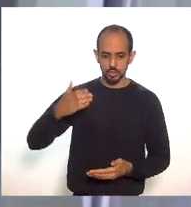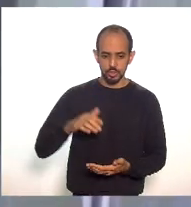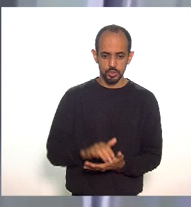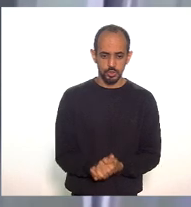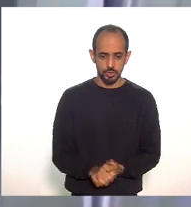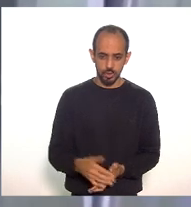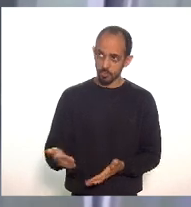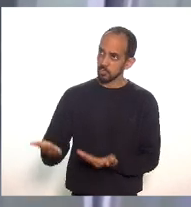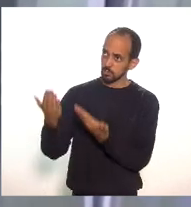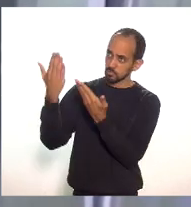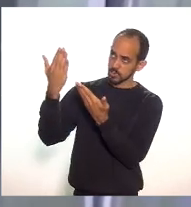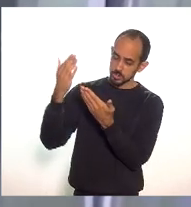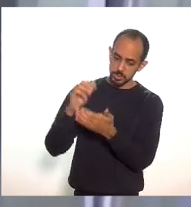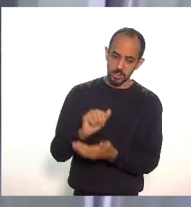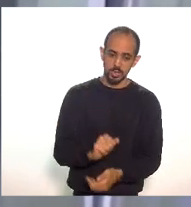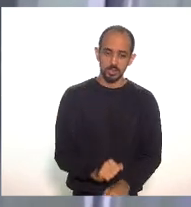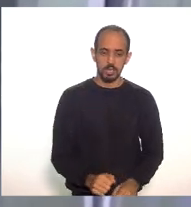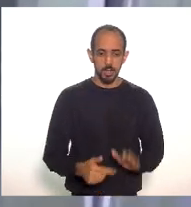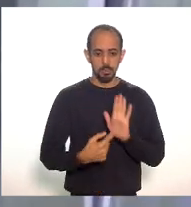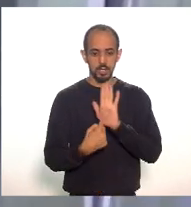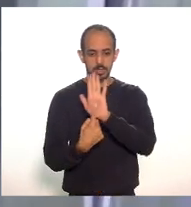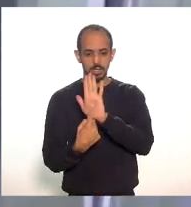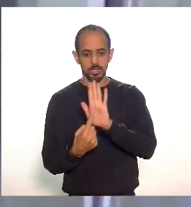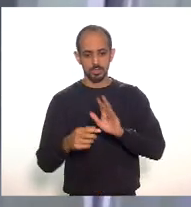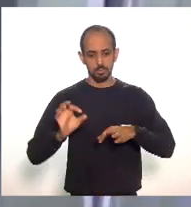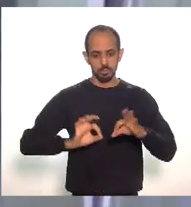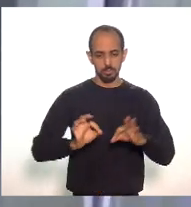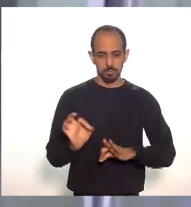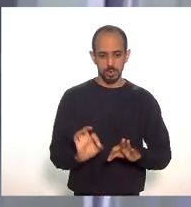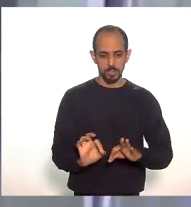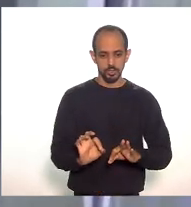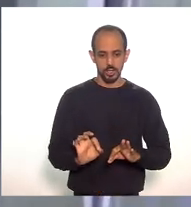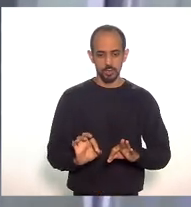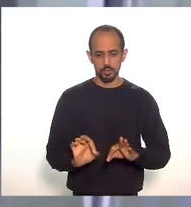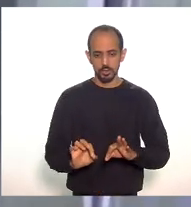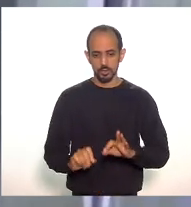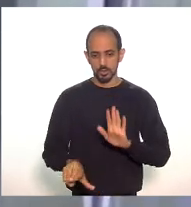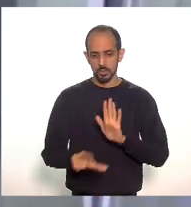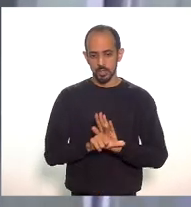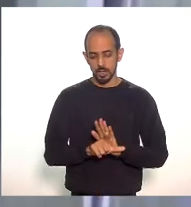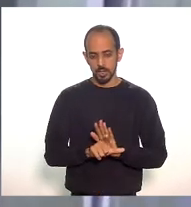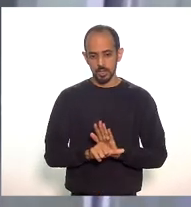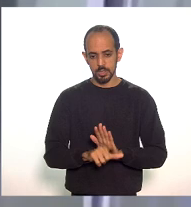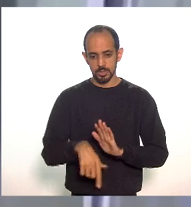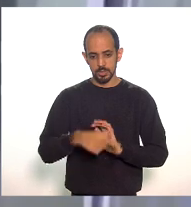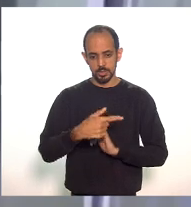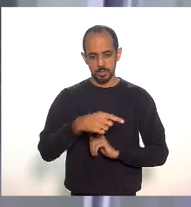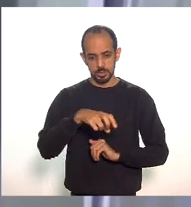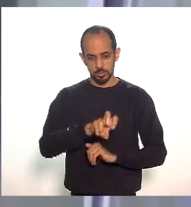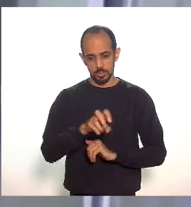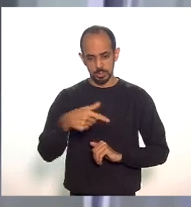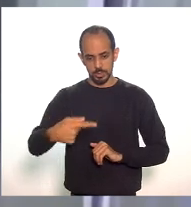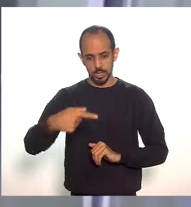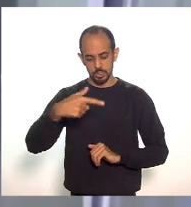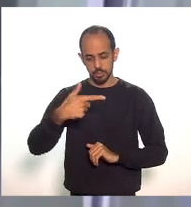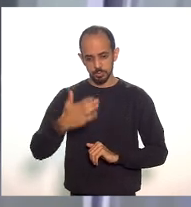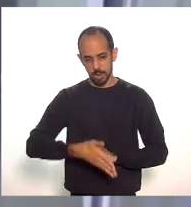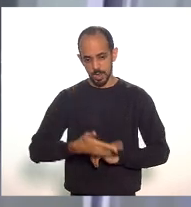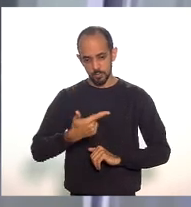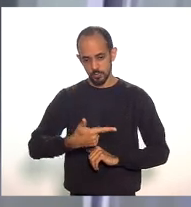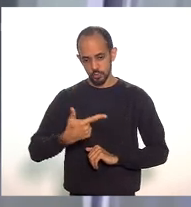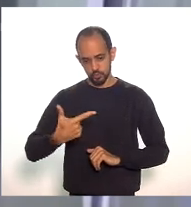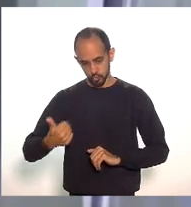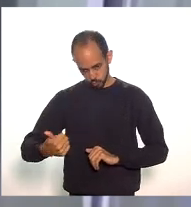vossa excelência apresenta esse projeto de decreto legislativo 57 de 2021